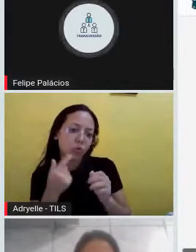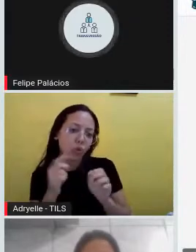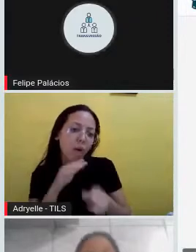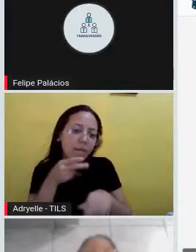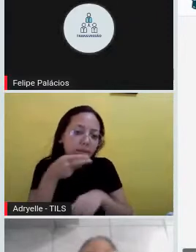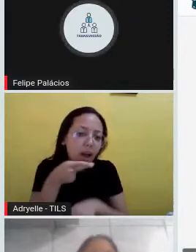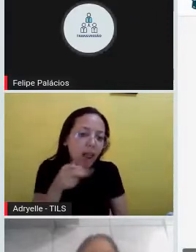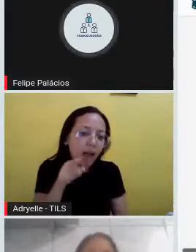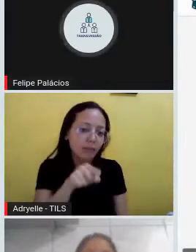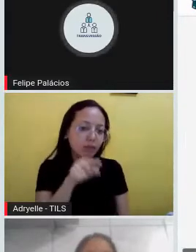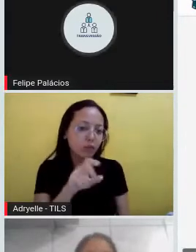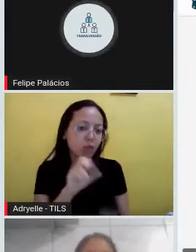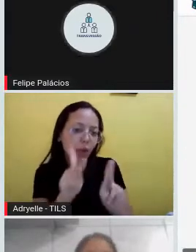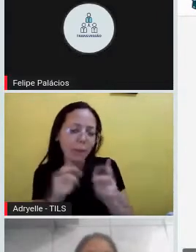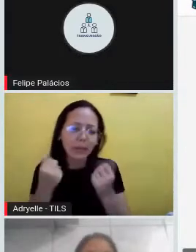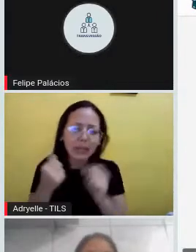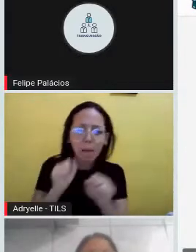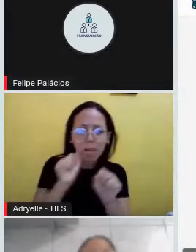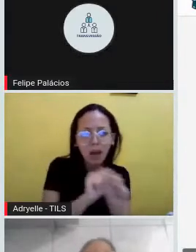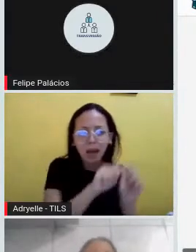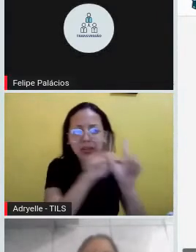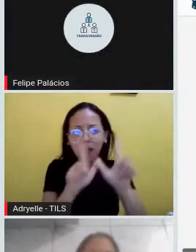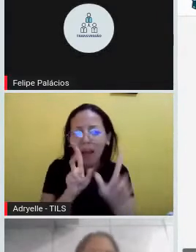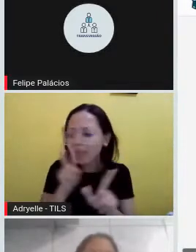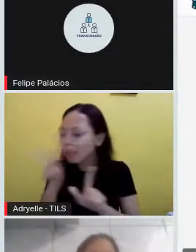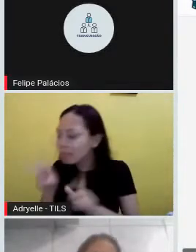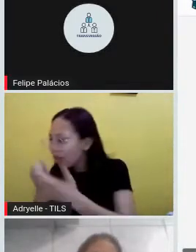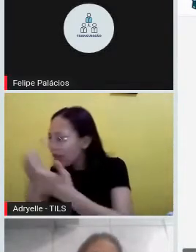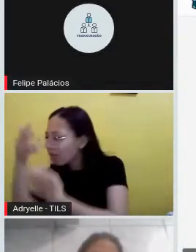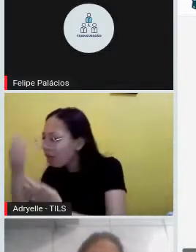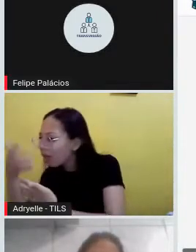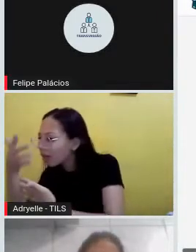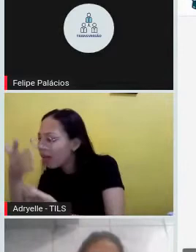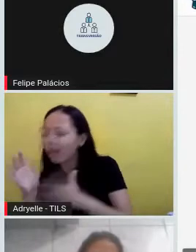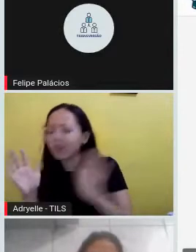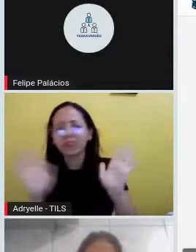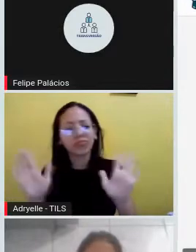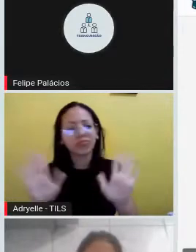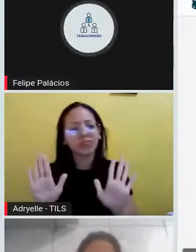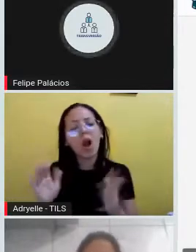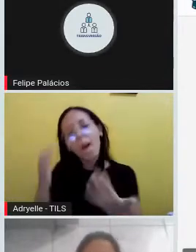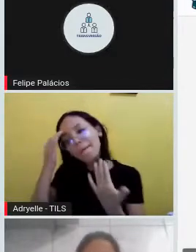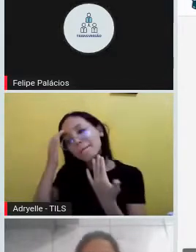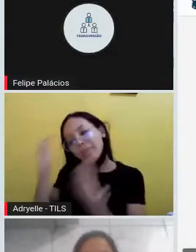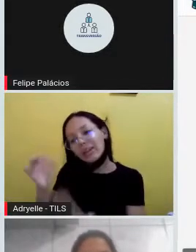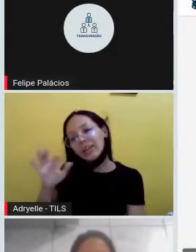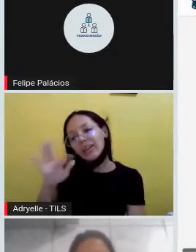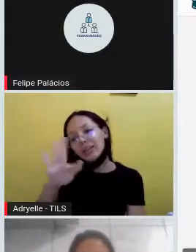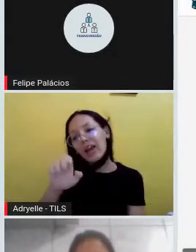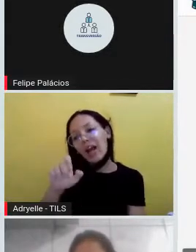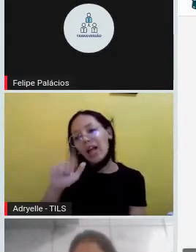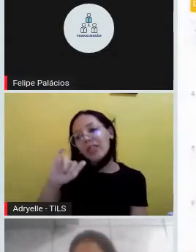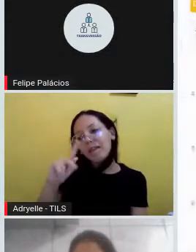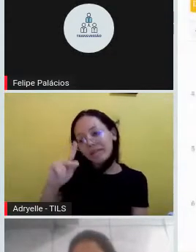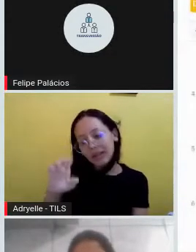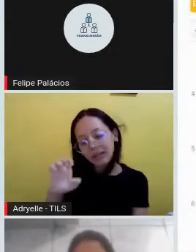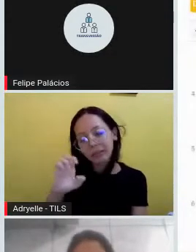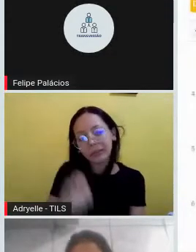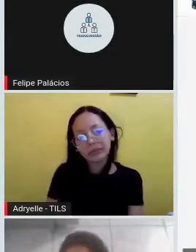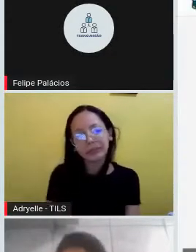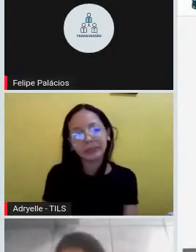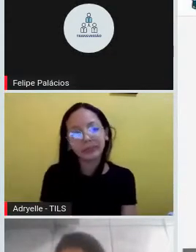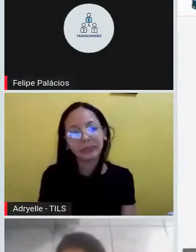direcionando. E aí você não precisa parar o seu slide. Pode ser assim? Pode sim. Obrigada, Felipe. Disponha.